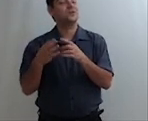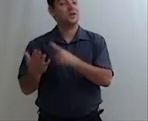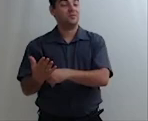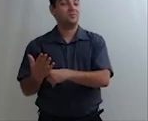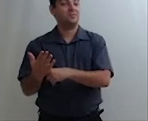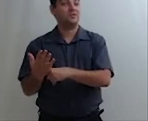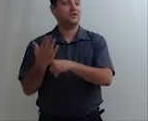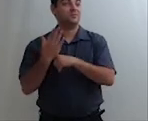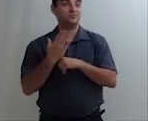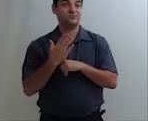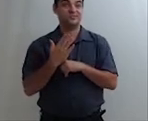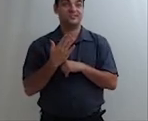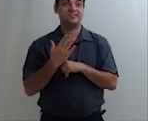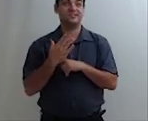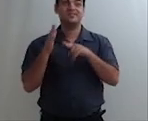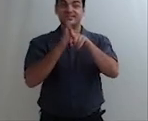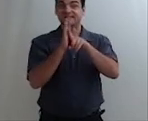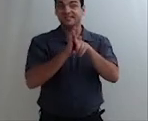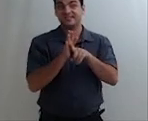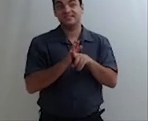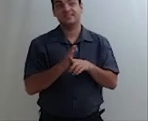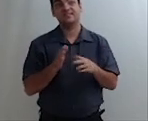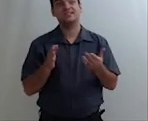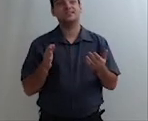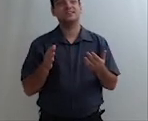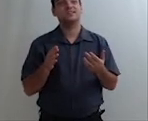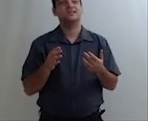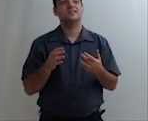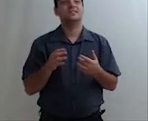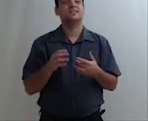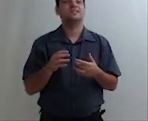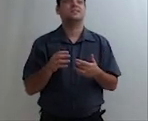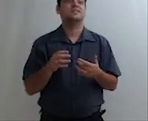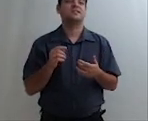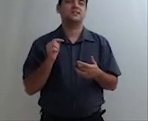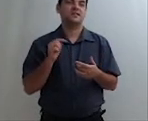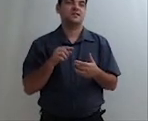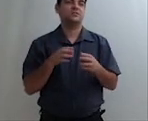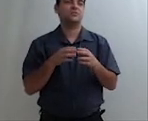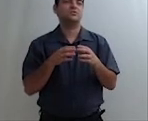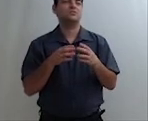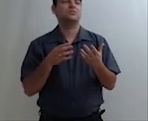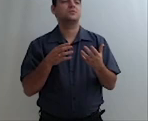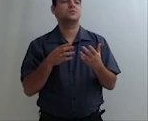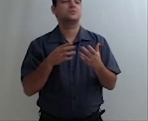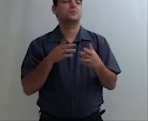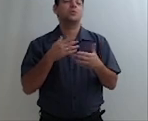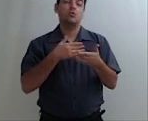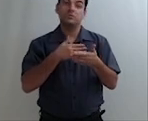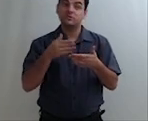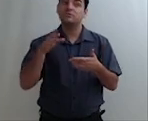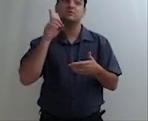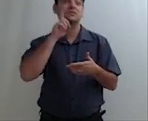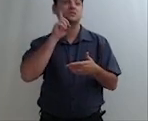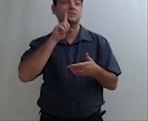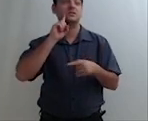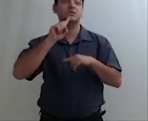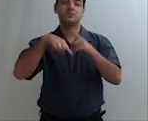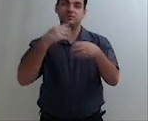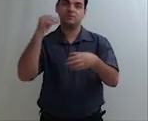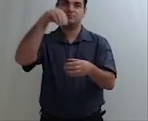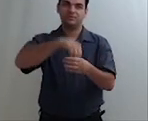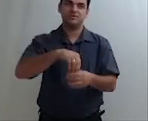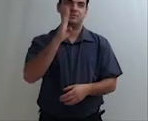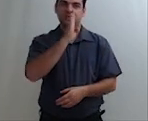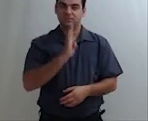uma uma extensão do Innocence Project dos Estados Unidos eh não não posso deixar